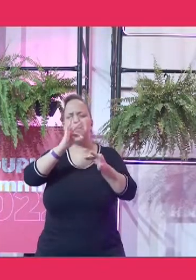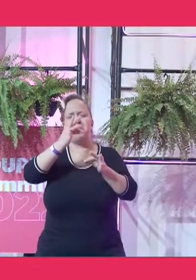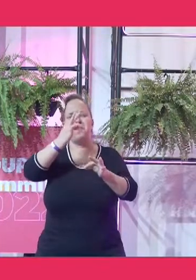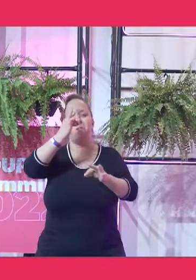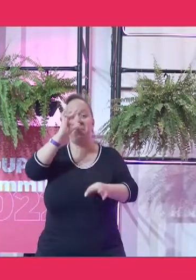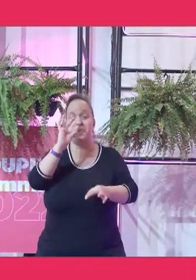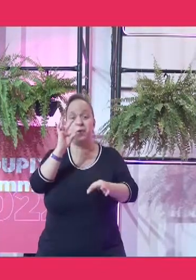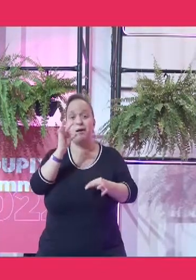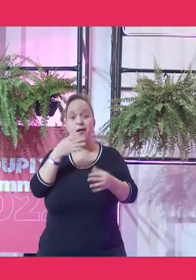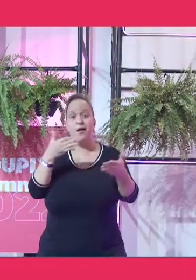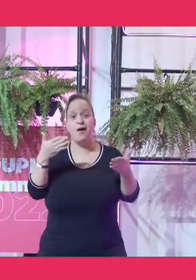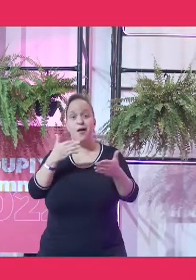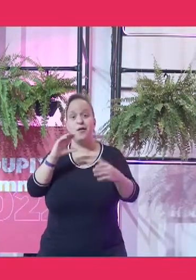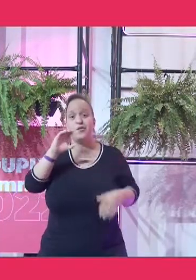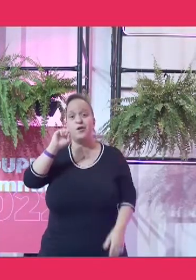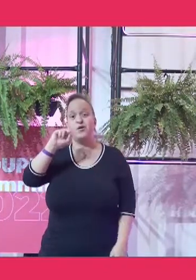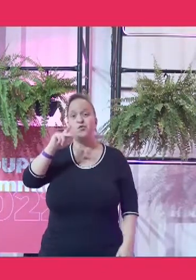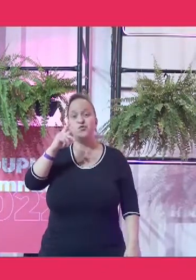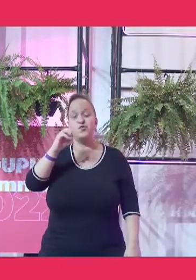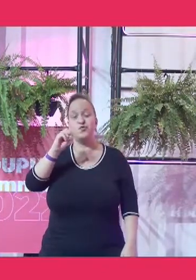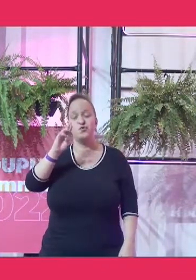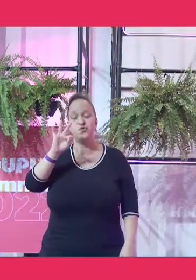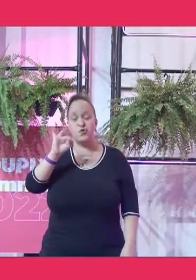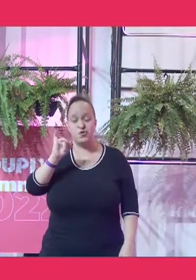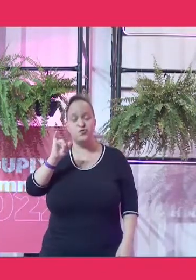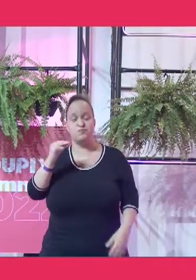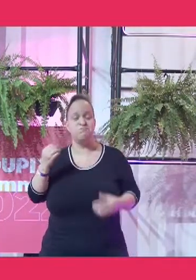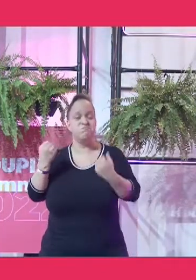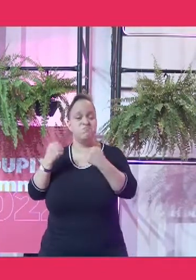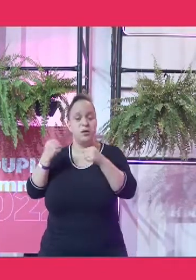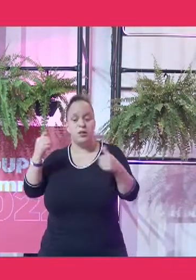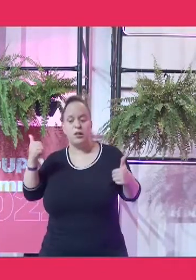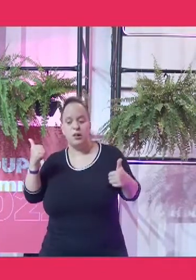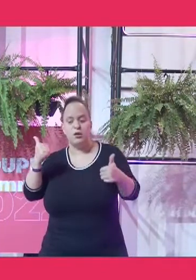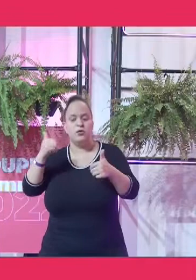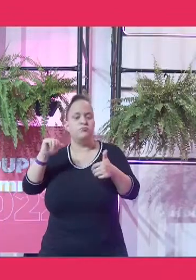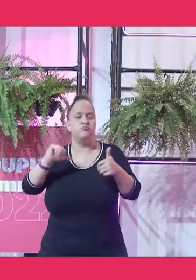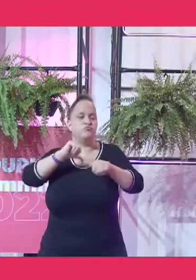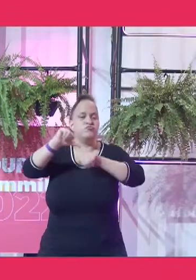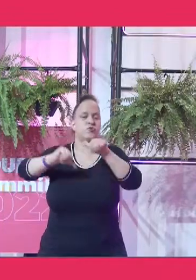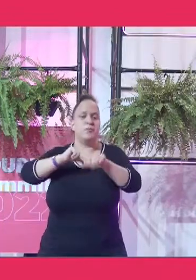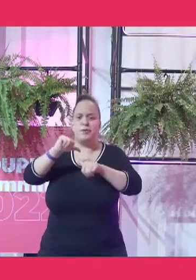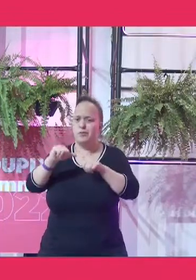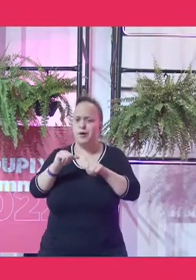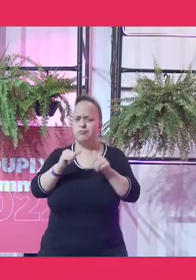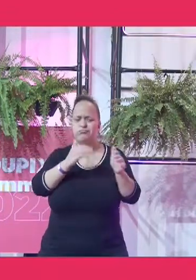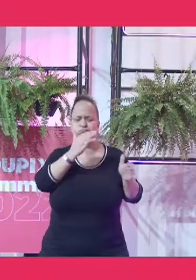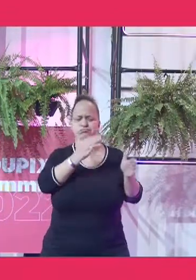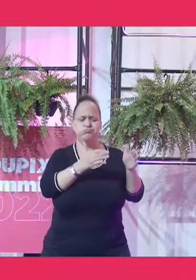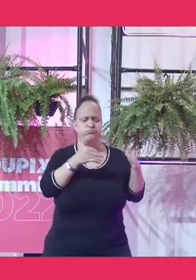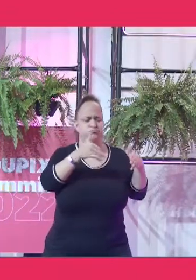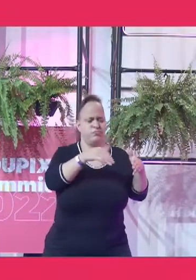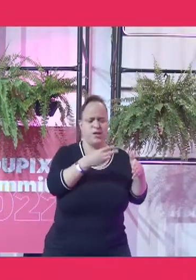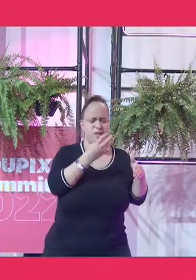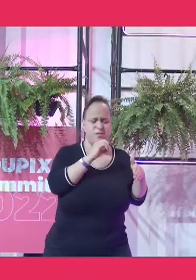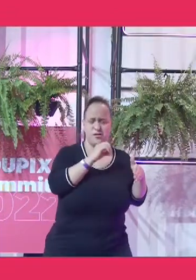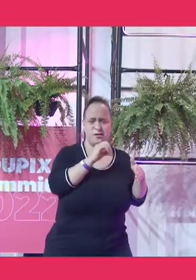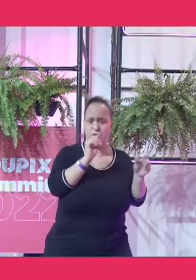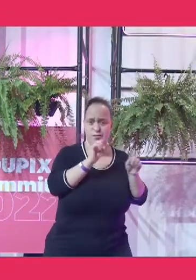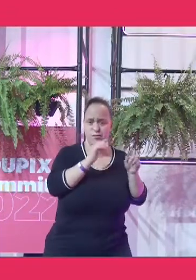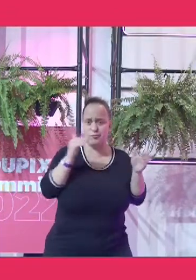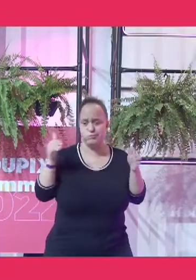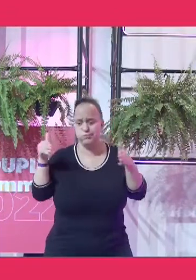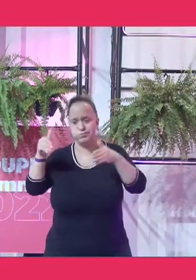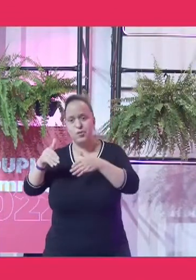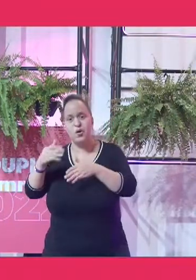tive que adaptar não só a minha criatividade, porque aí eu paro de pensar em blocos de 30 minutos e eu tenho que pensar em blocos de 15,